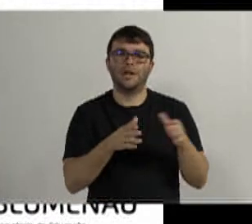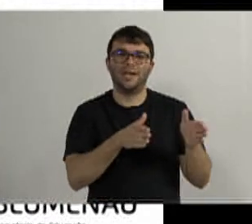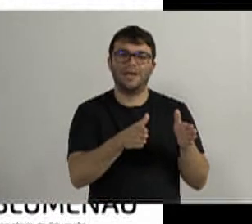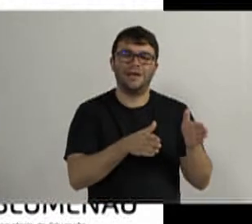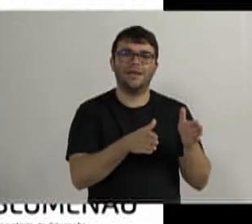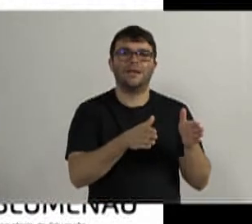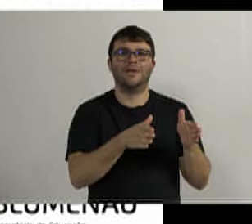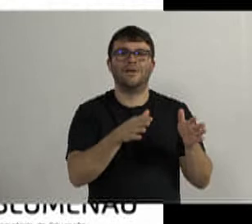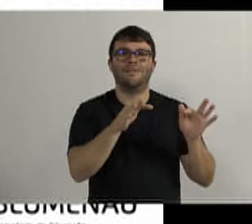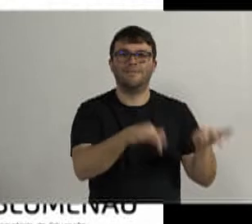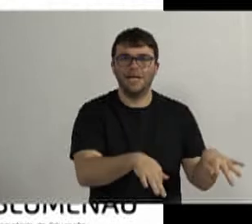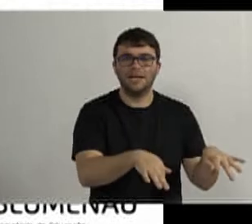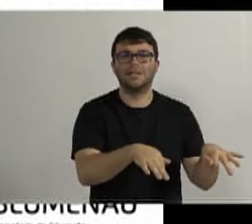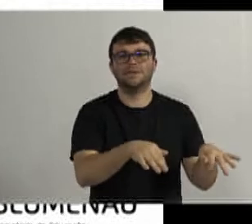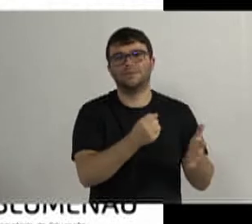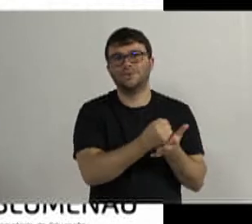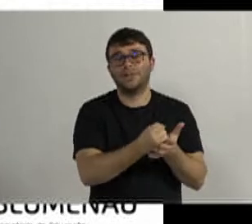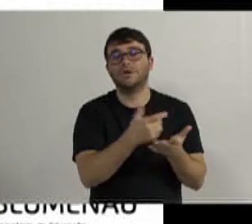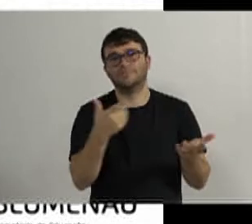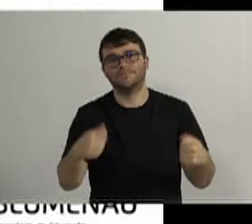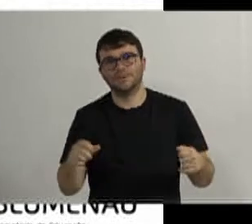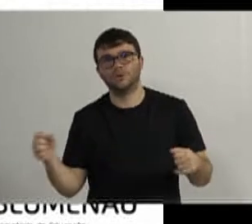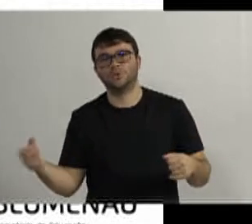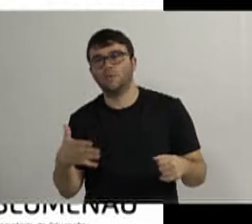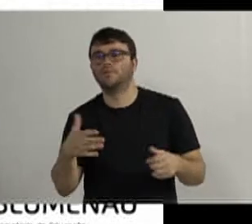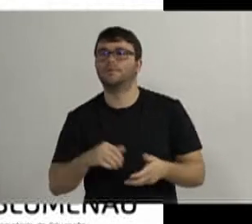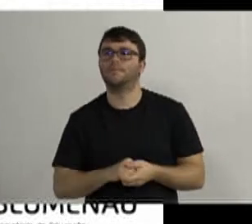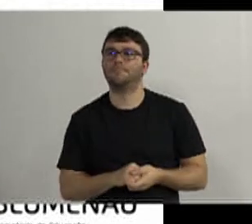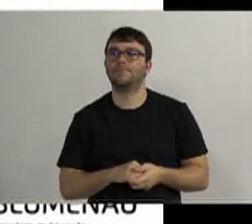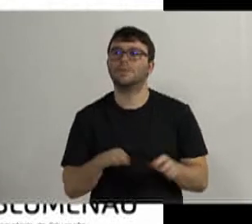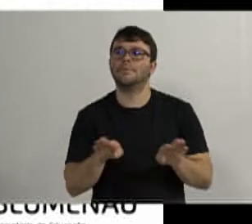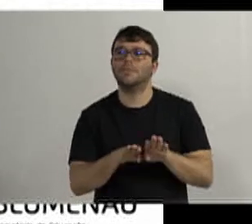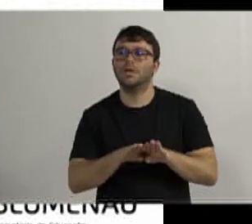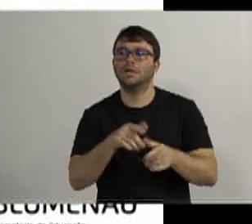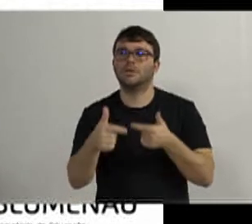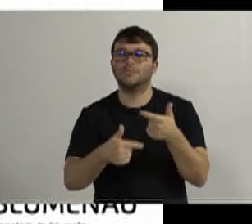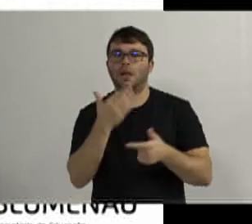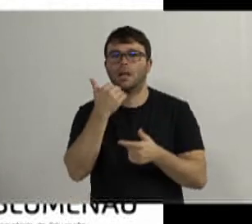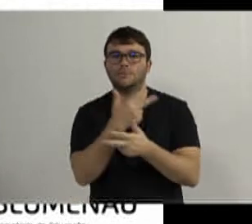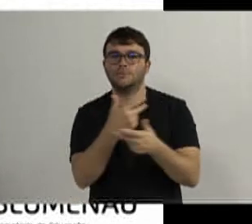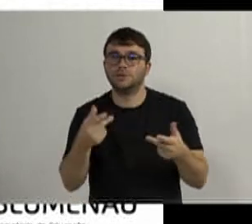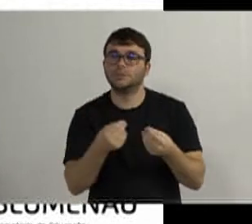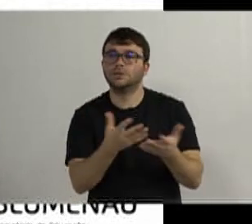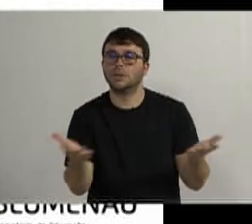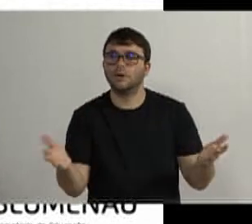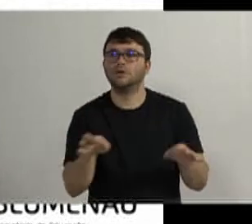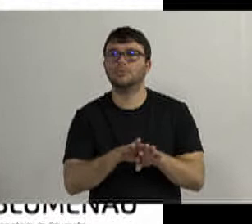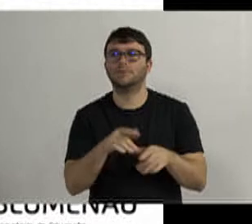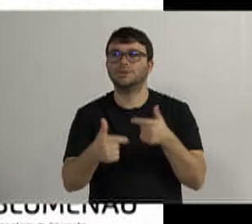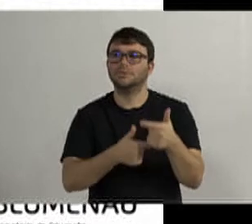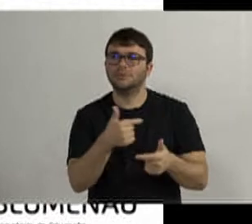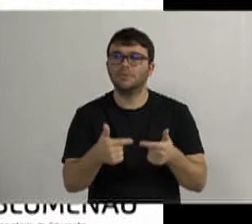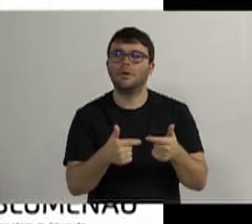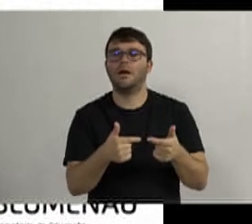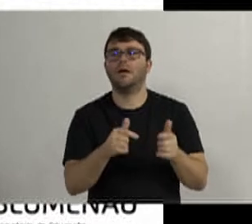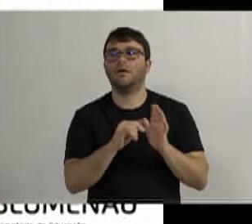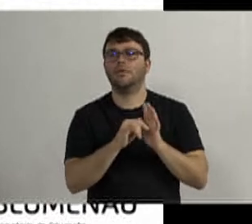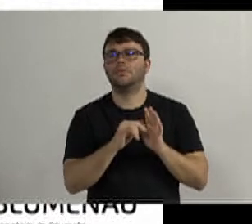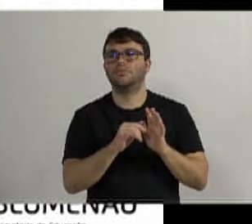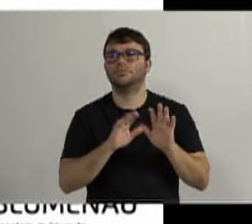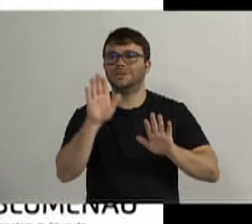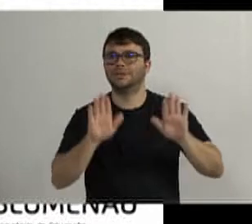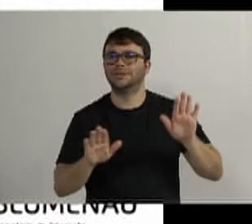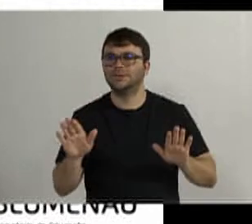ele está o serviço de alimentação escolar serviço transporte escolar eventual também está em licitação